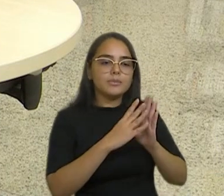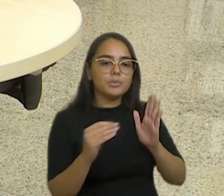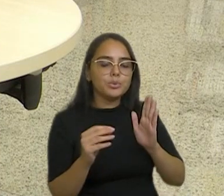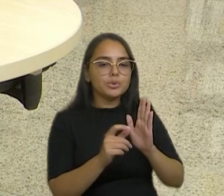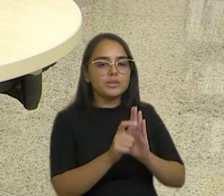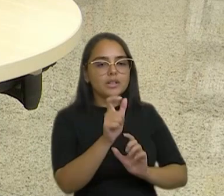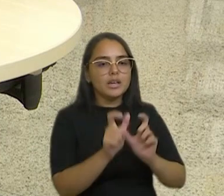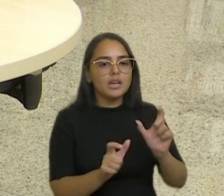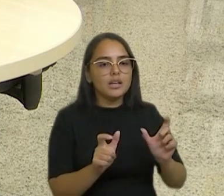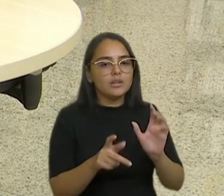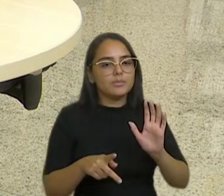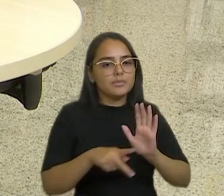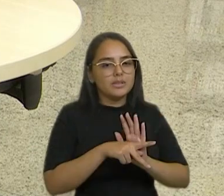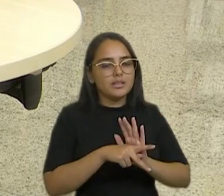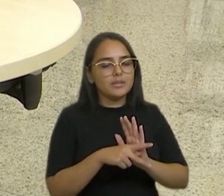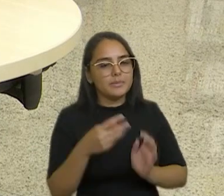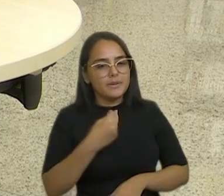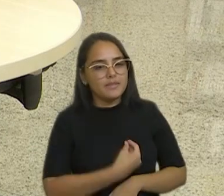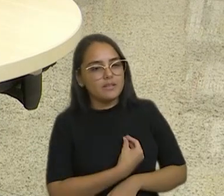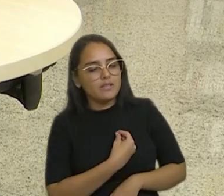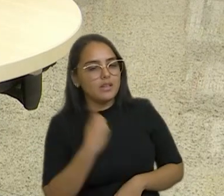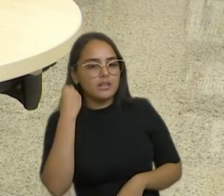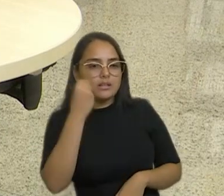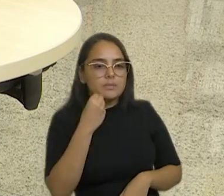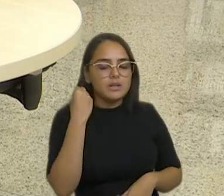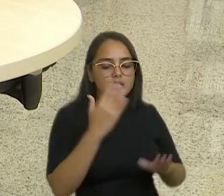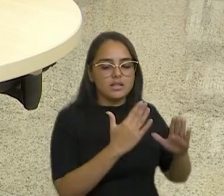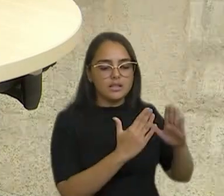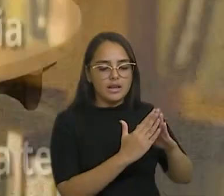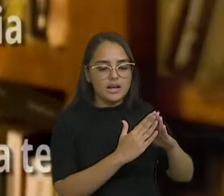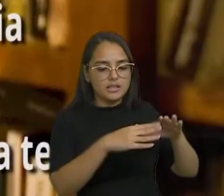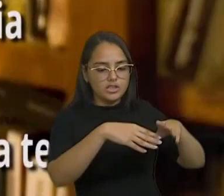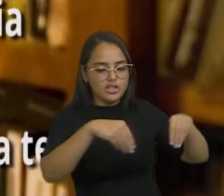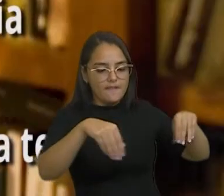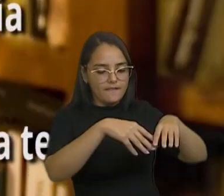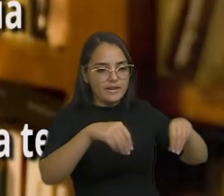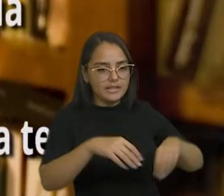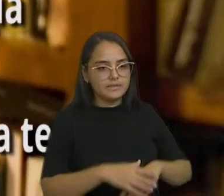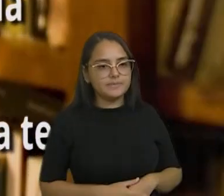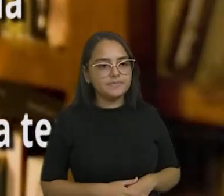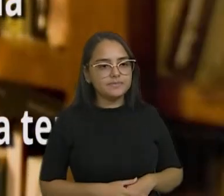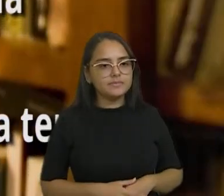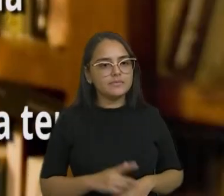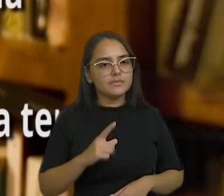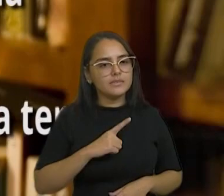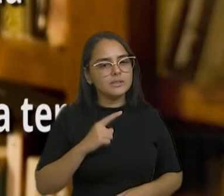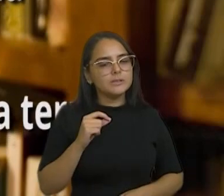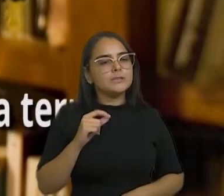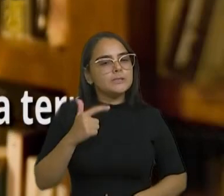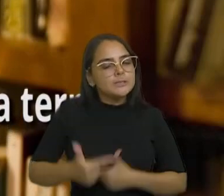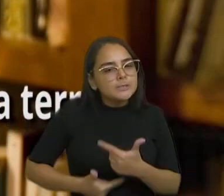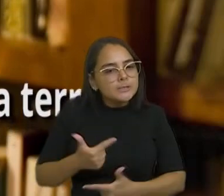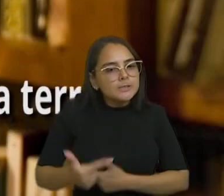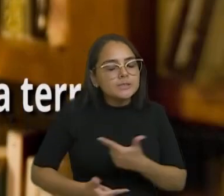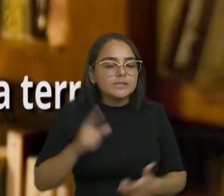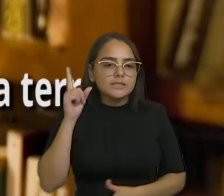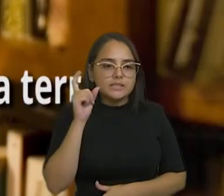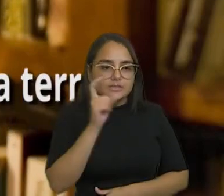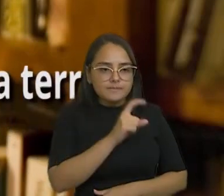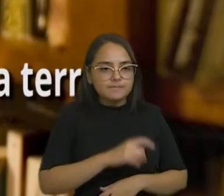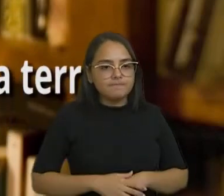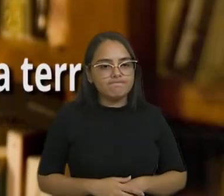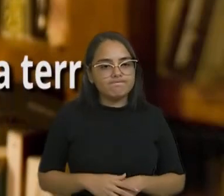nessas delícias, né, e nessas vivências das casas de farinha. Ciclos de pelejas.